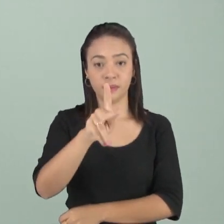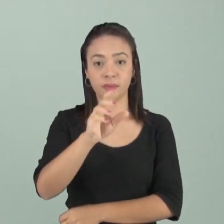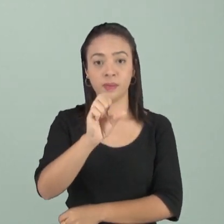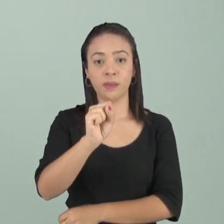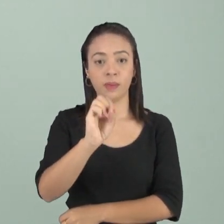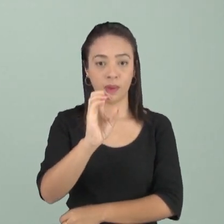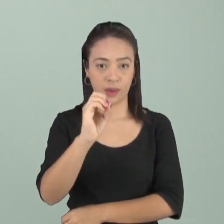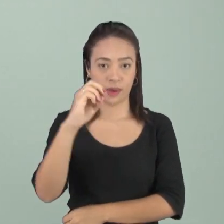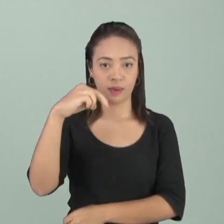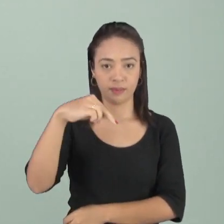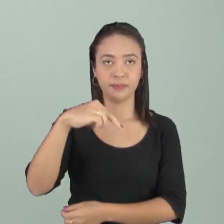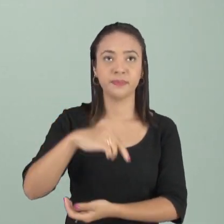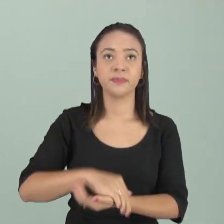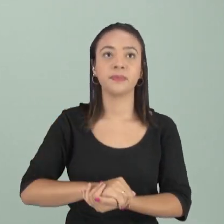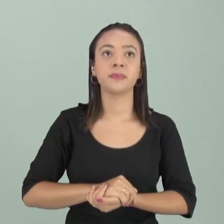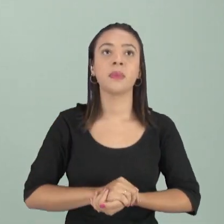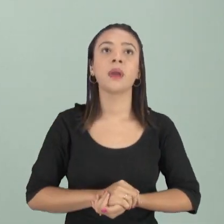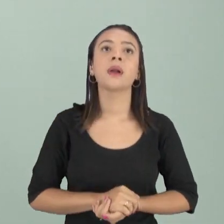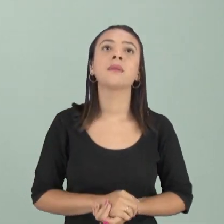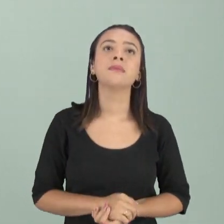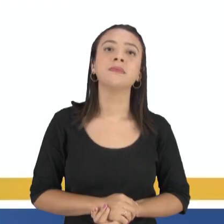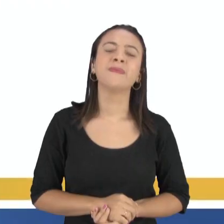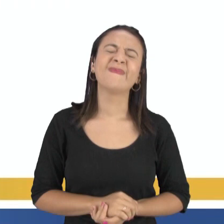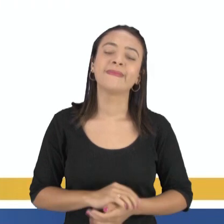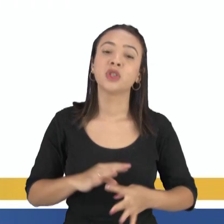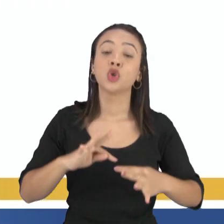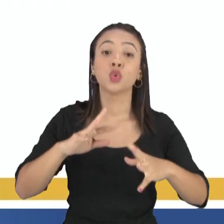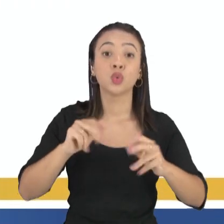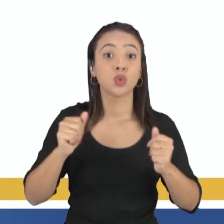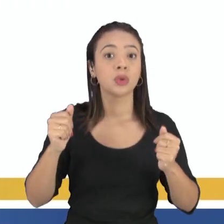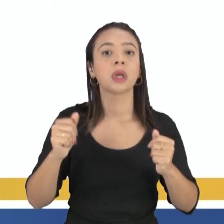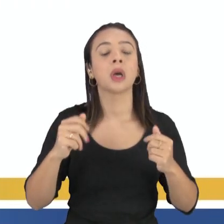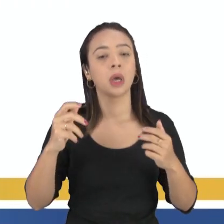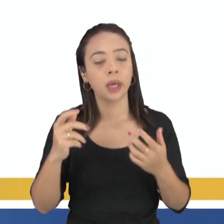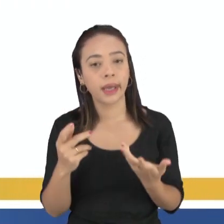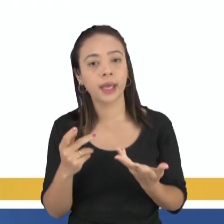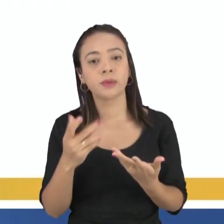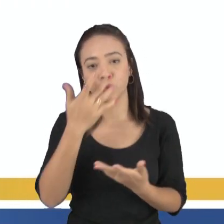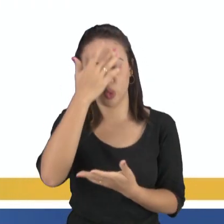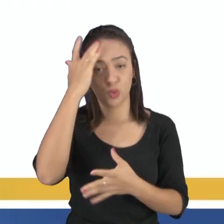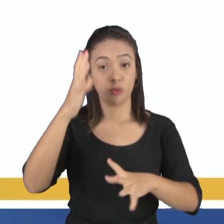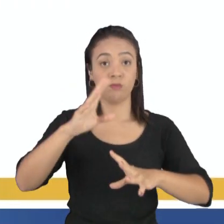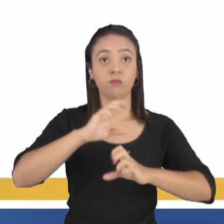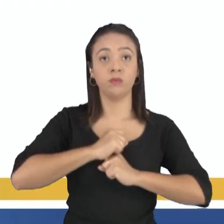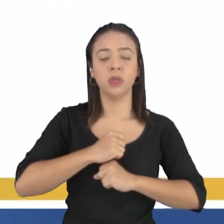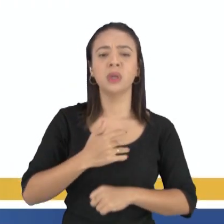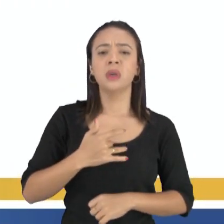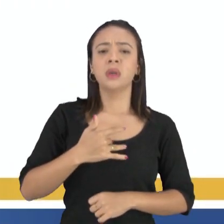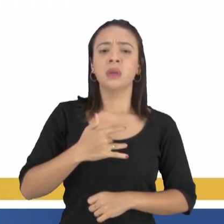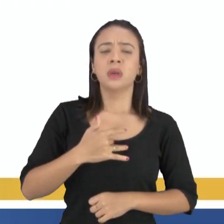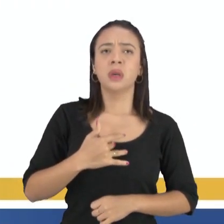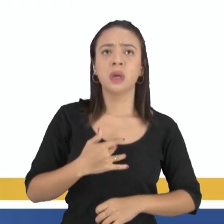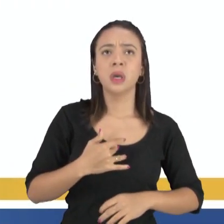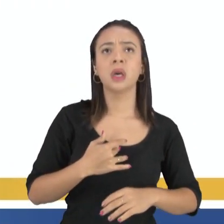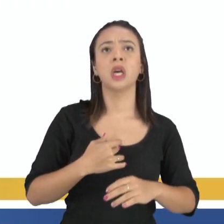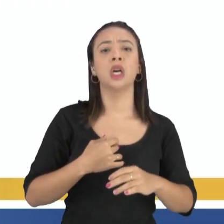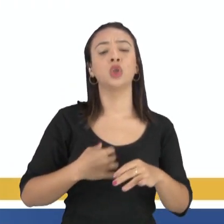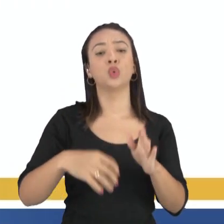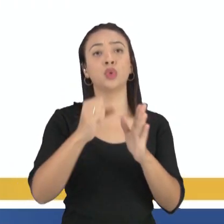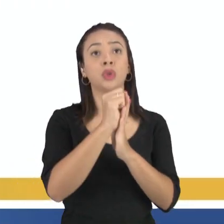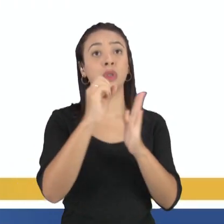bem? Então, de todos os casos de tuberculose do século XIX, nós vamos ter um percentual